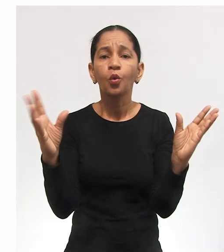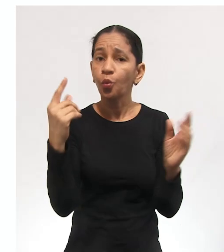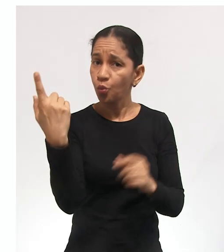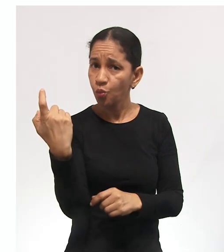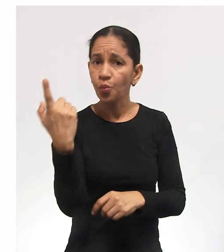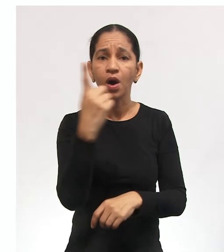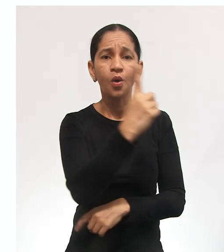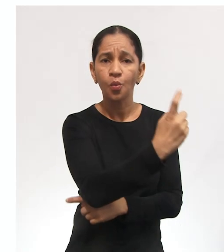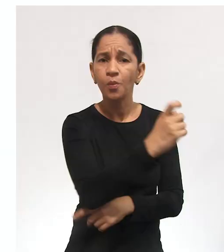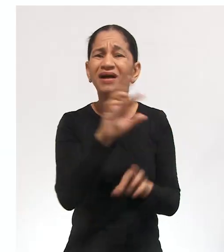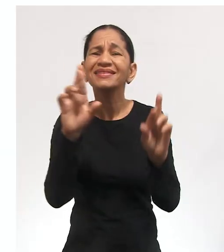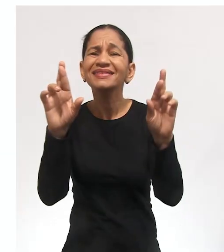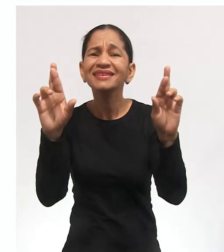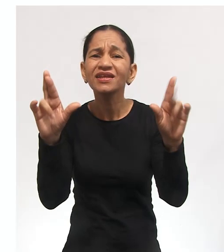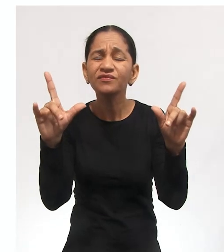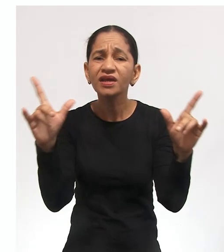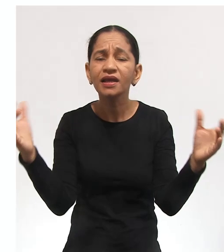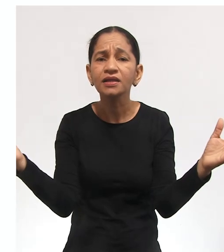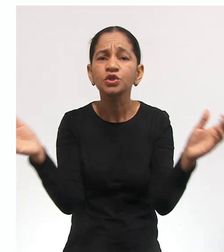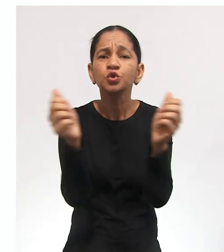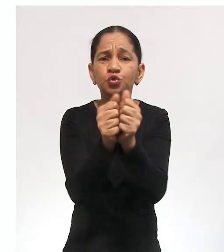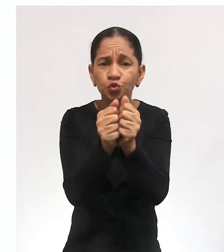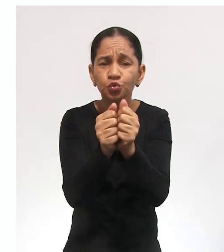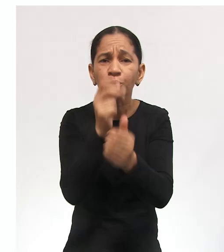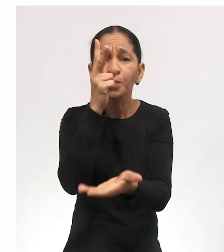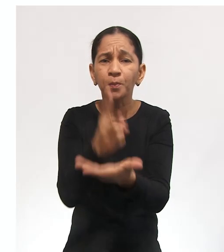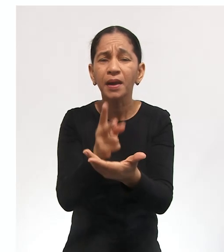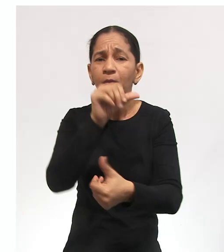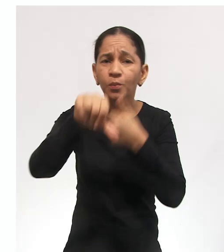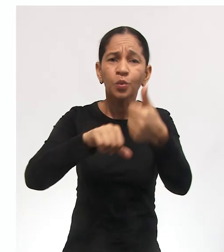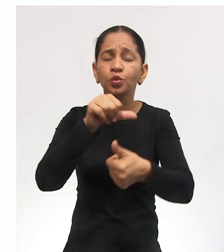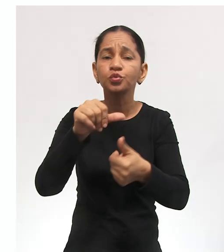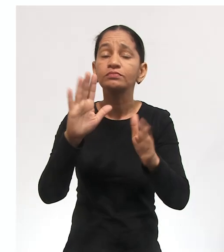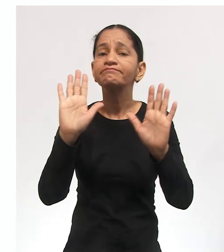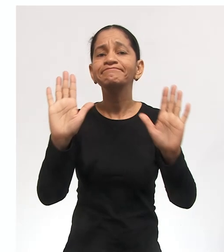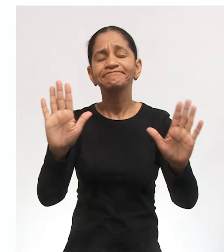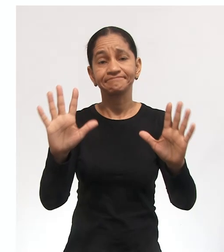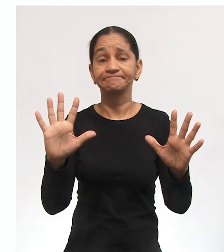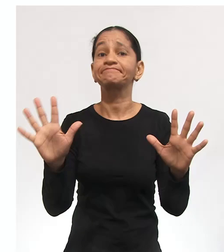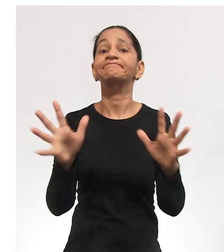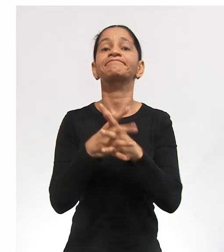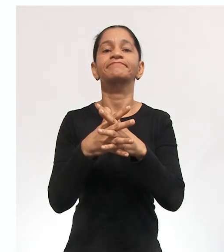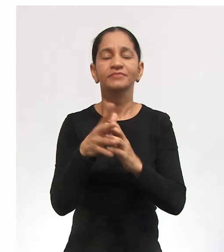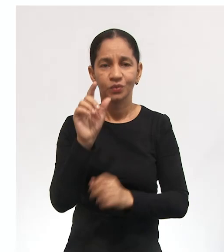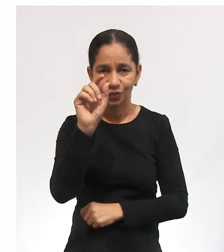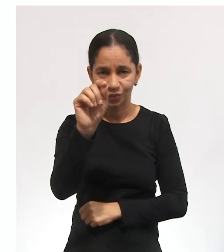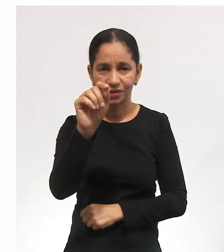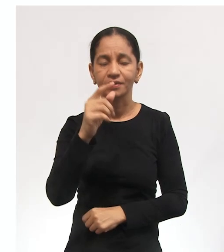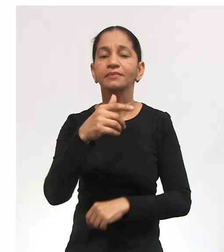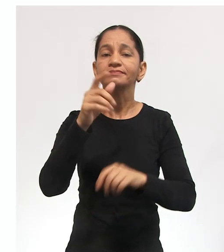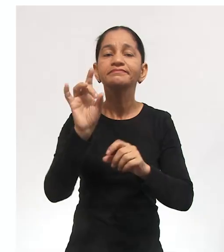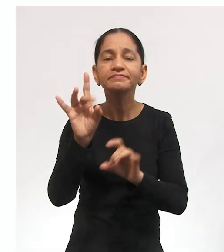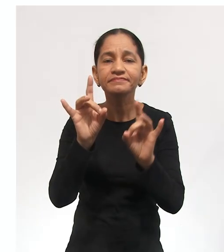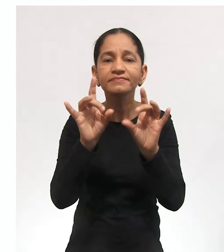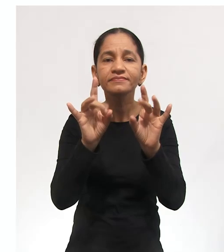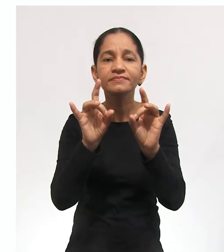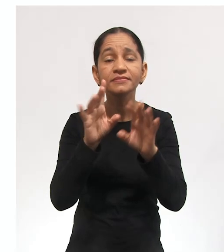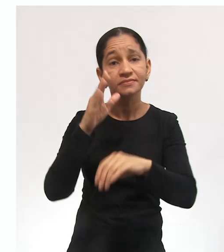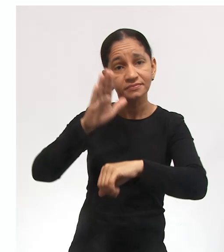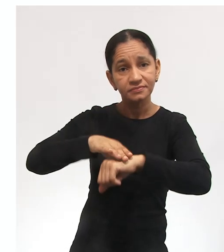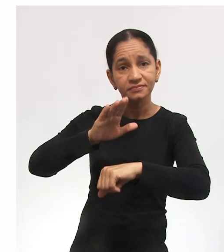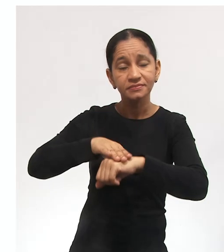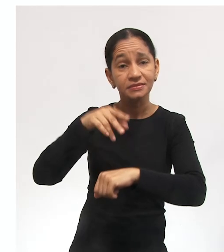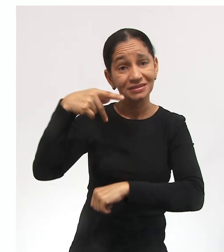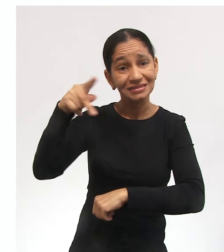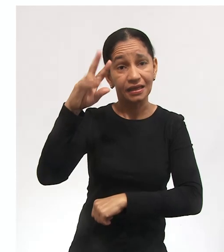quando uma empresa se subdivide, né? Então, a sucessão trabalhista é um fenômeno que diz exclusivamente ao